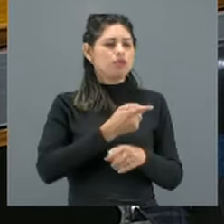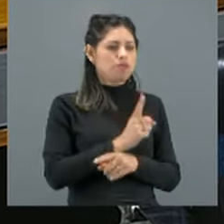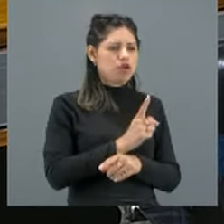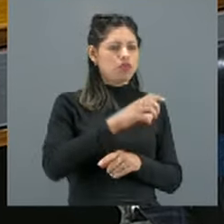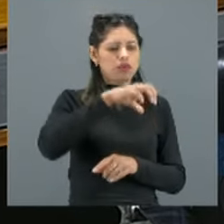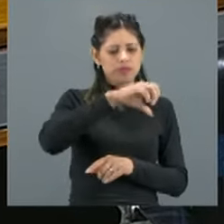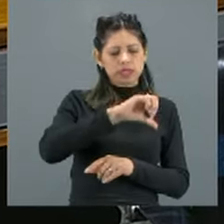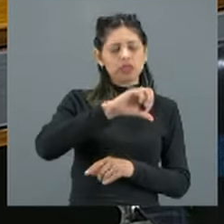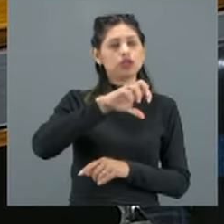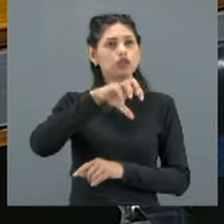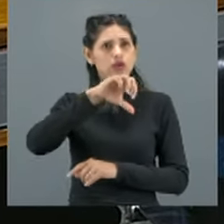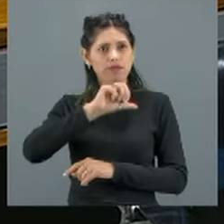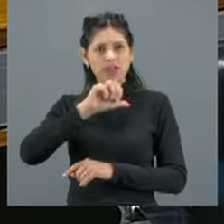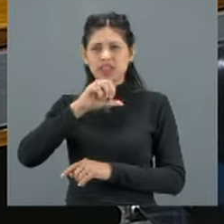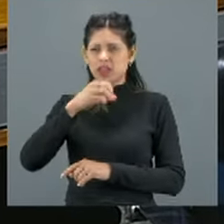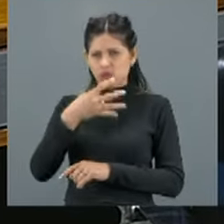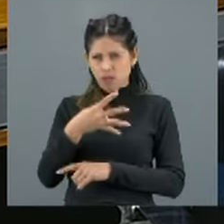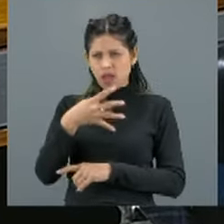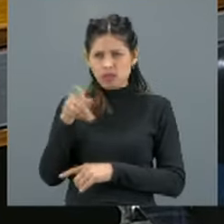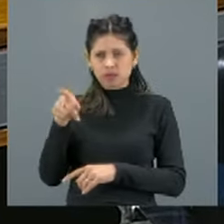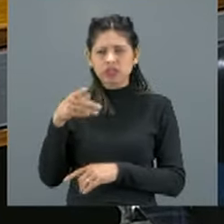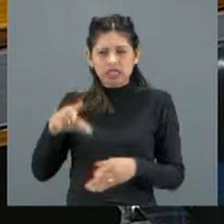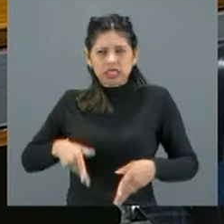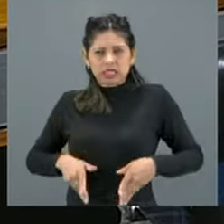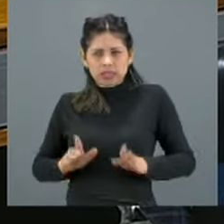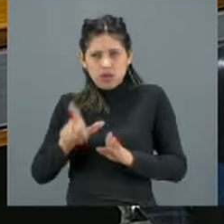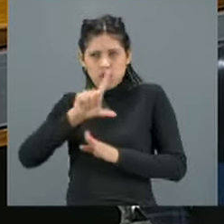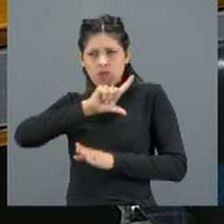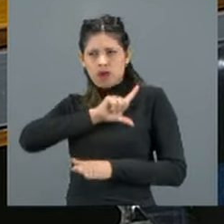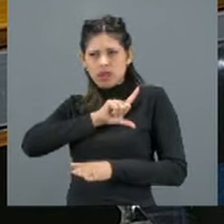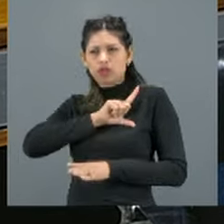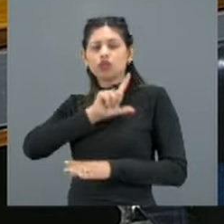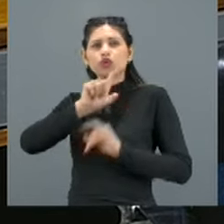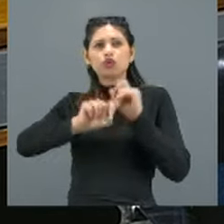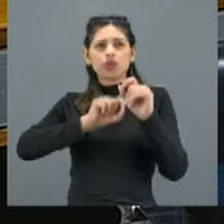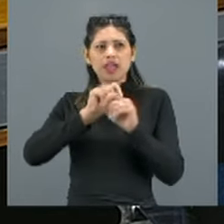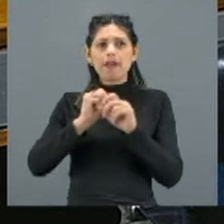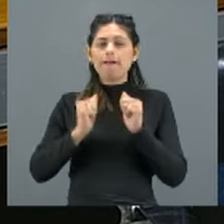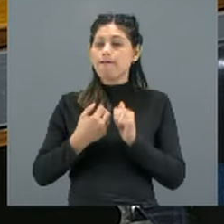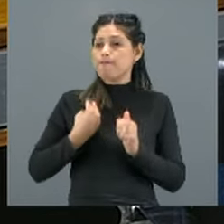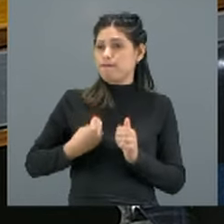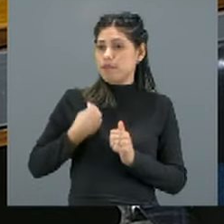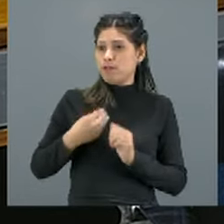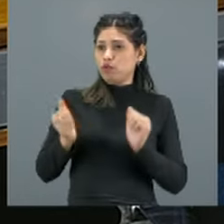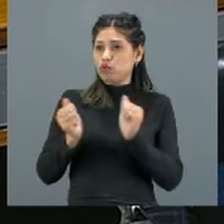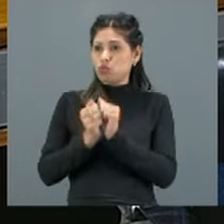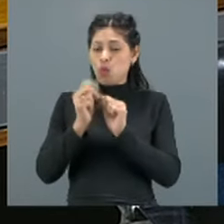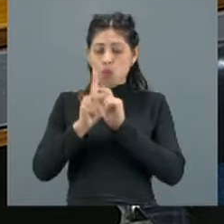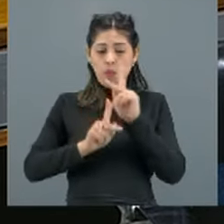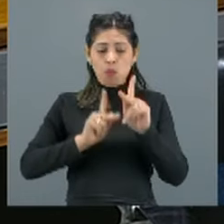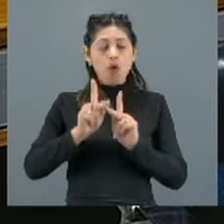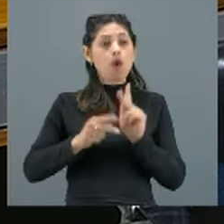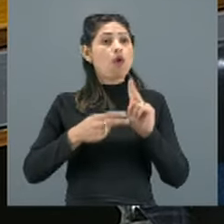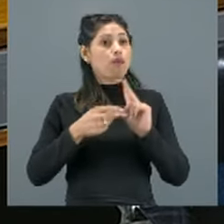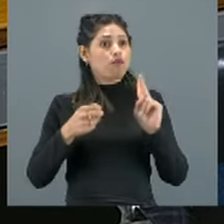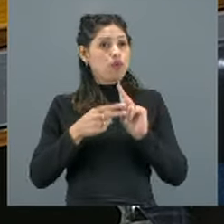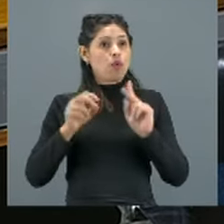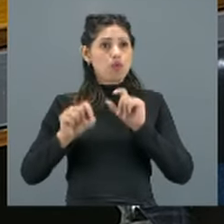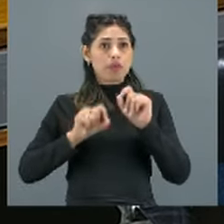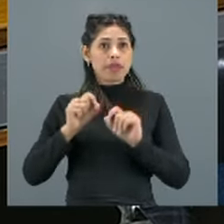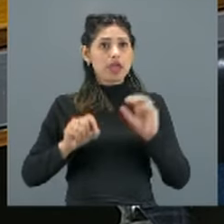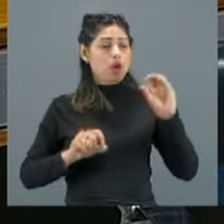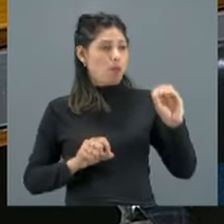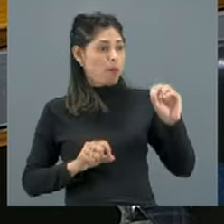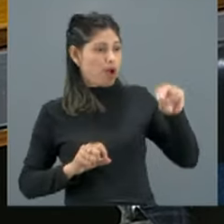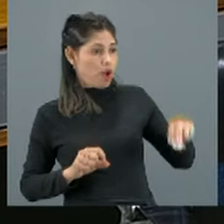desde 1994, eu acho que o senhor nasceu bem antes disso, e convive com o seu povo bem antes disso, que uma ONG foi fundada e